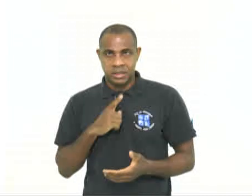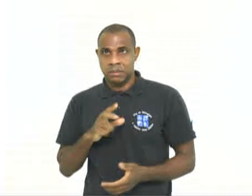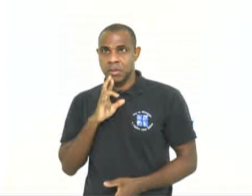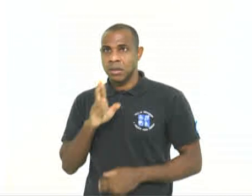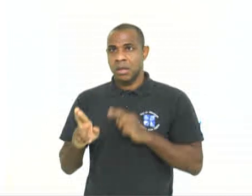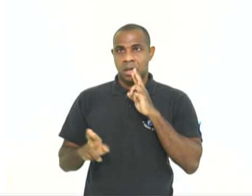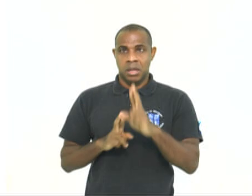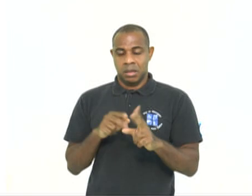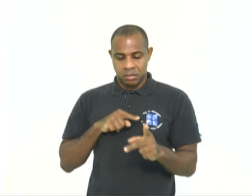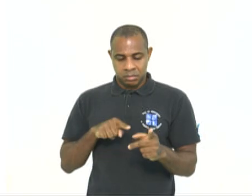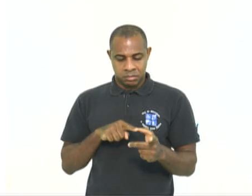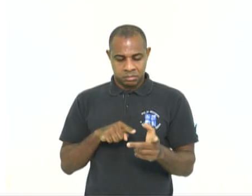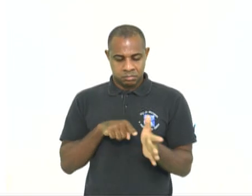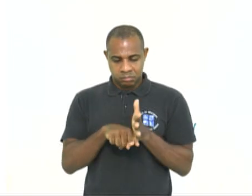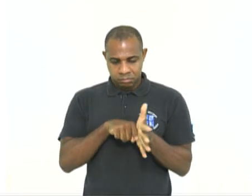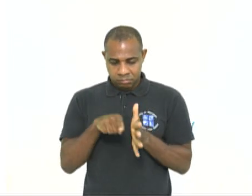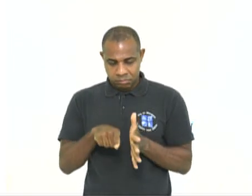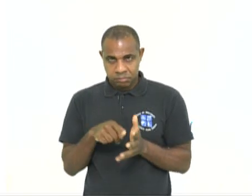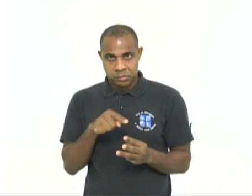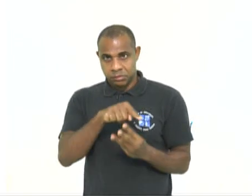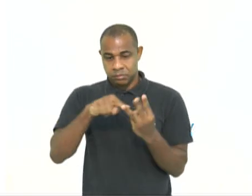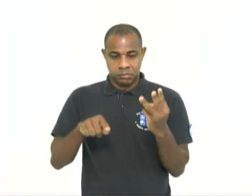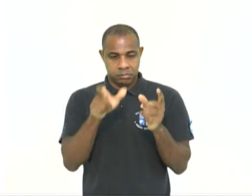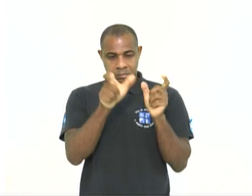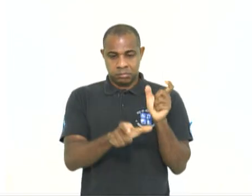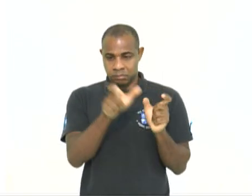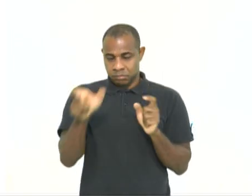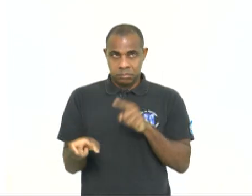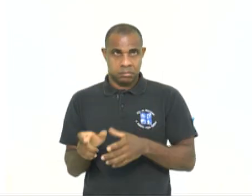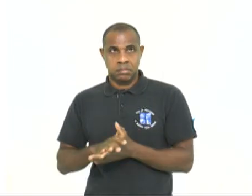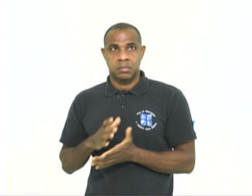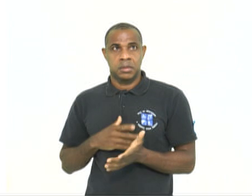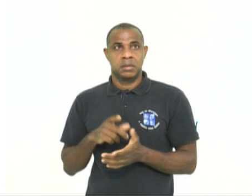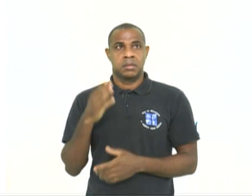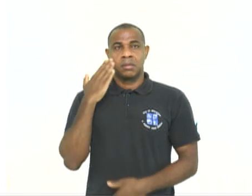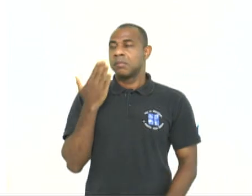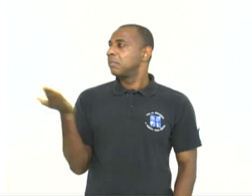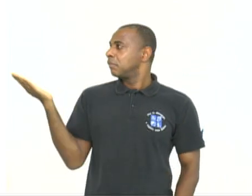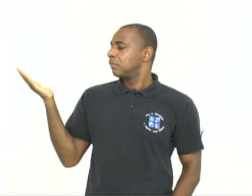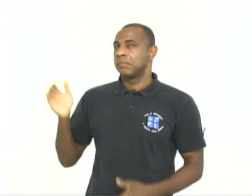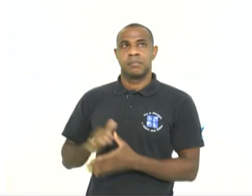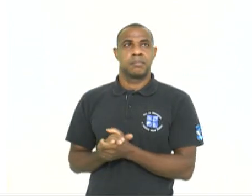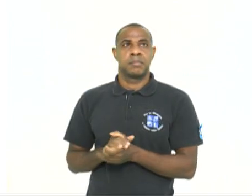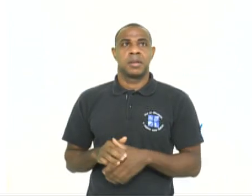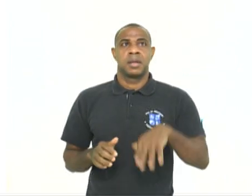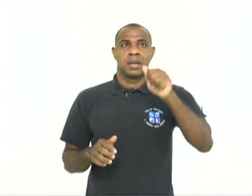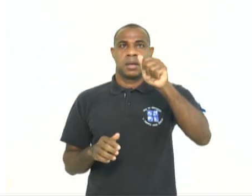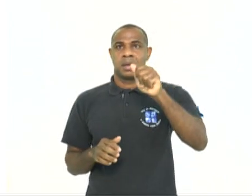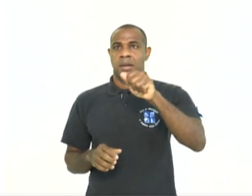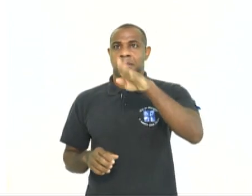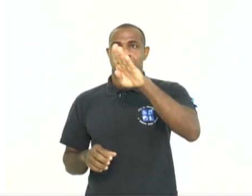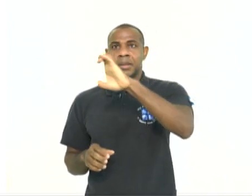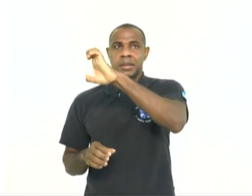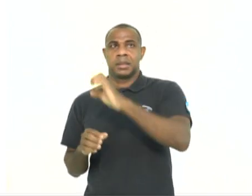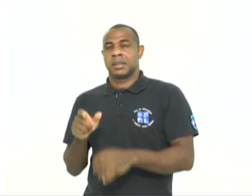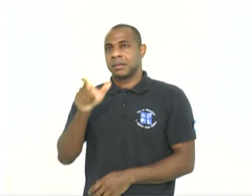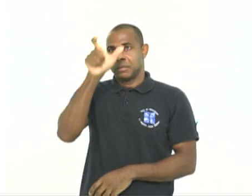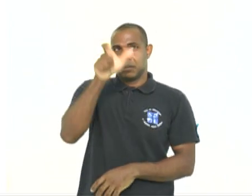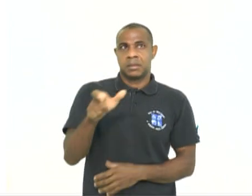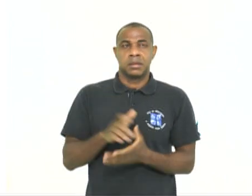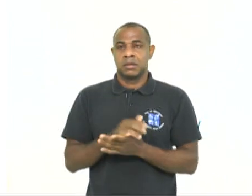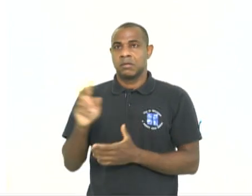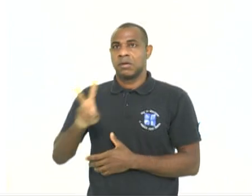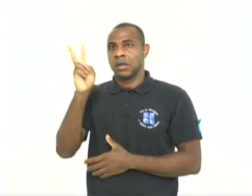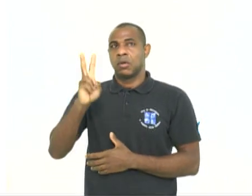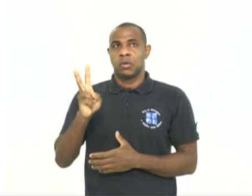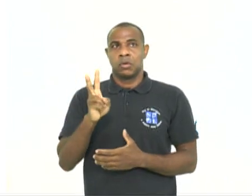resultados dos exames desses 3 pacientes. Então, nós vamos ter aqui essas fichas, né? Ficha A, ficha B e ficha C, e os valores